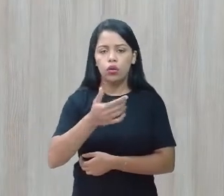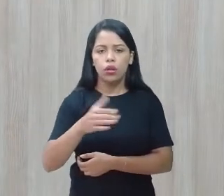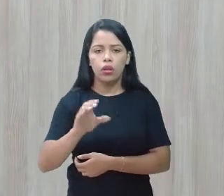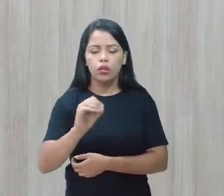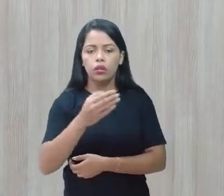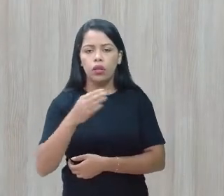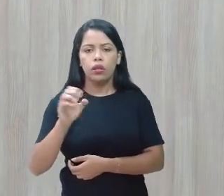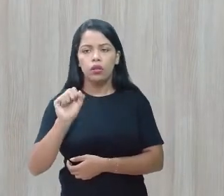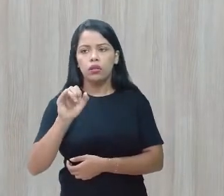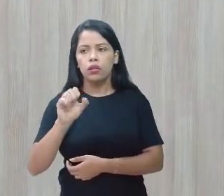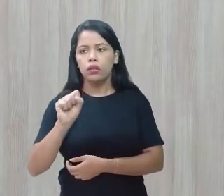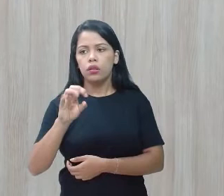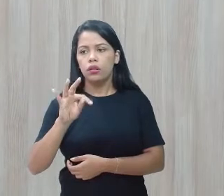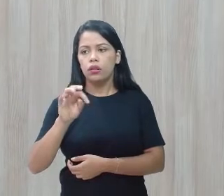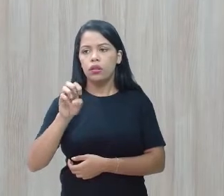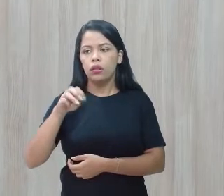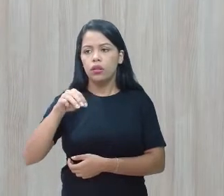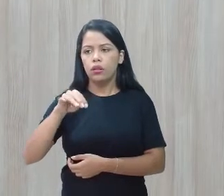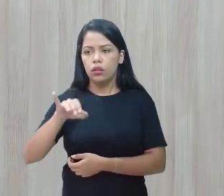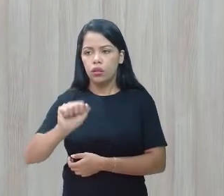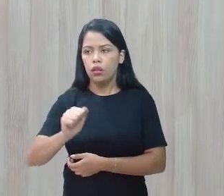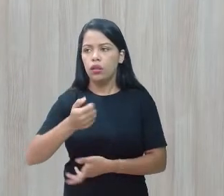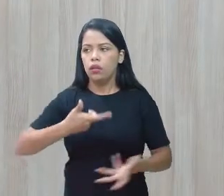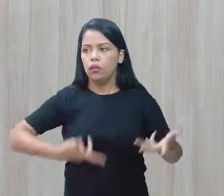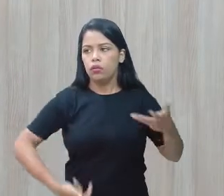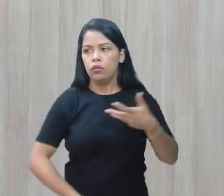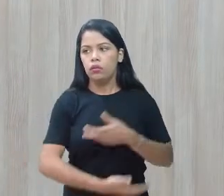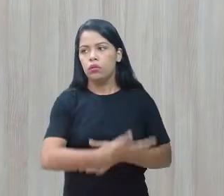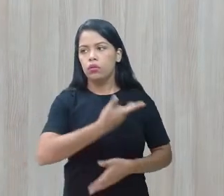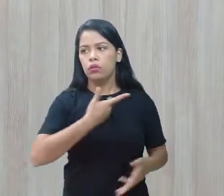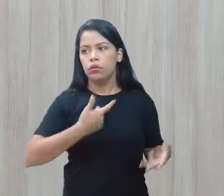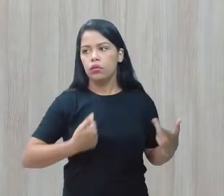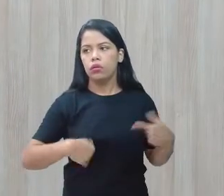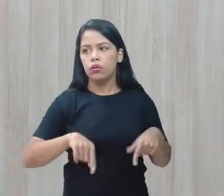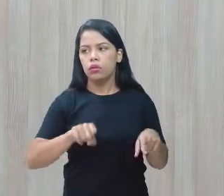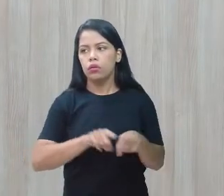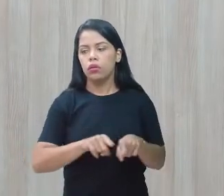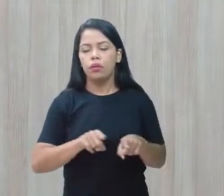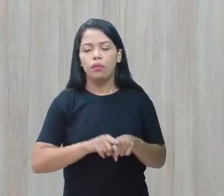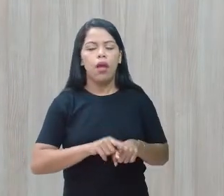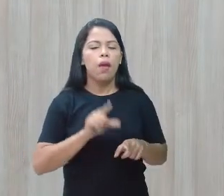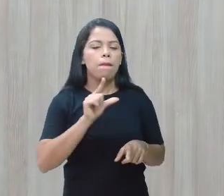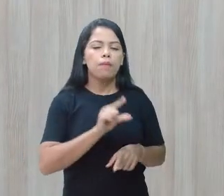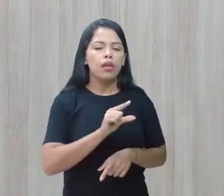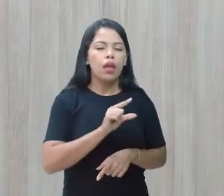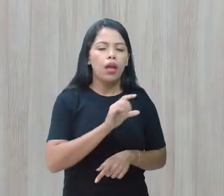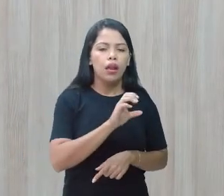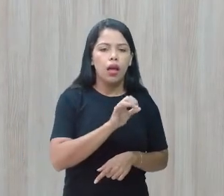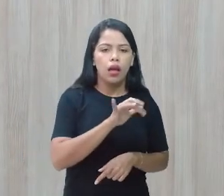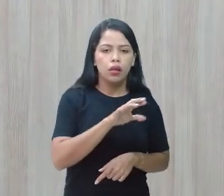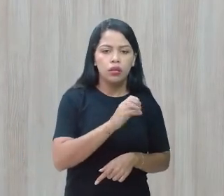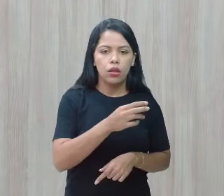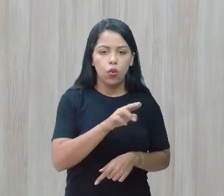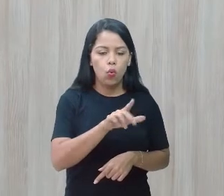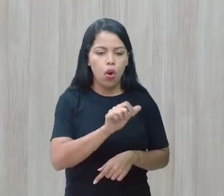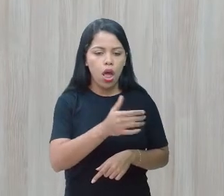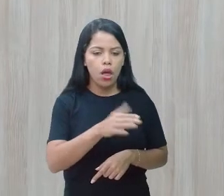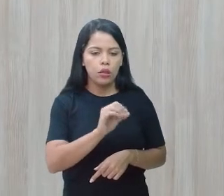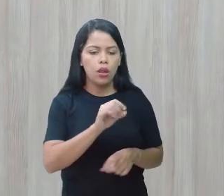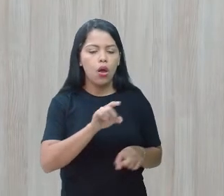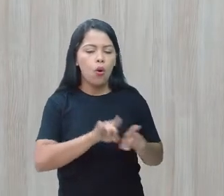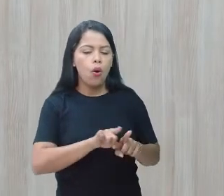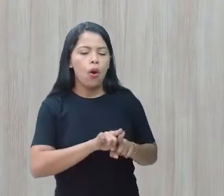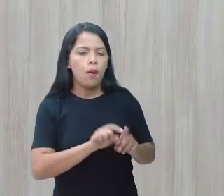aí todo o sistema do nosso corpo, e a pequena circulação pode ser chamada de circulação